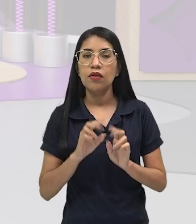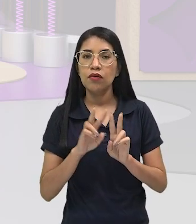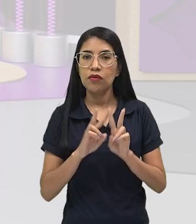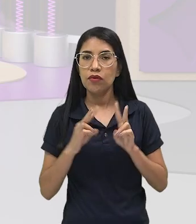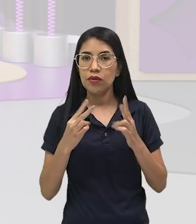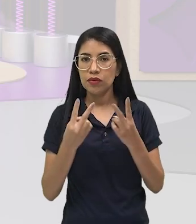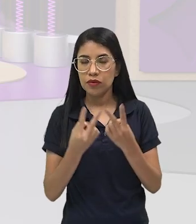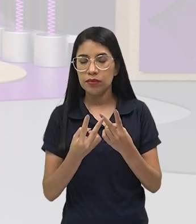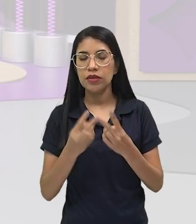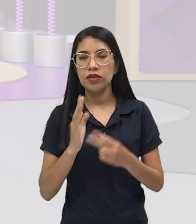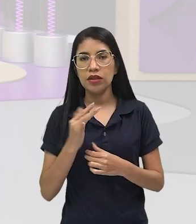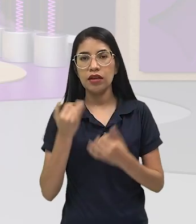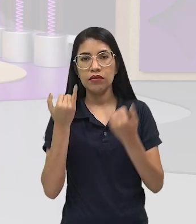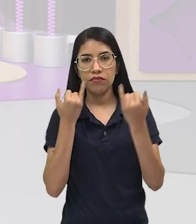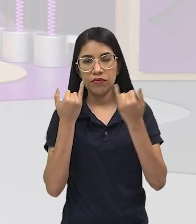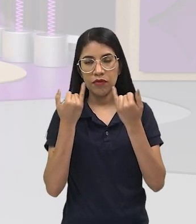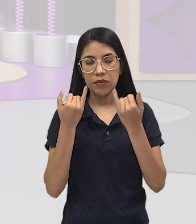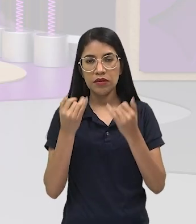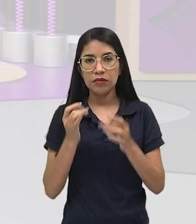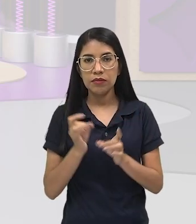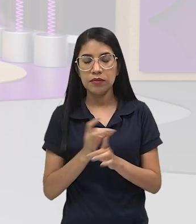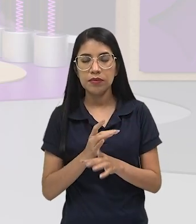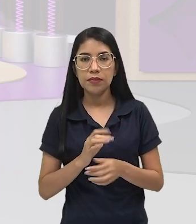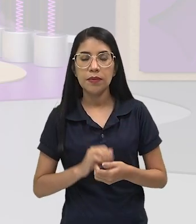dele já. O espaço, né?